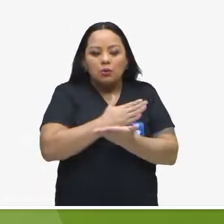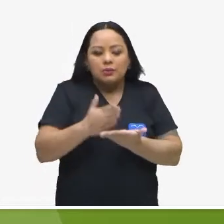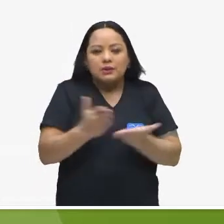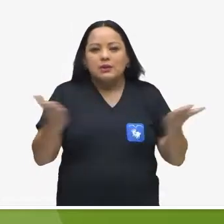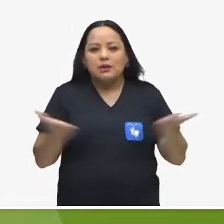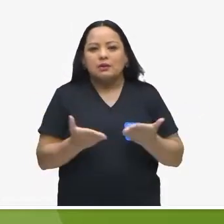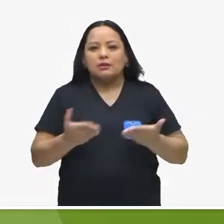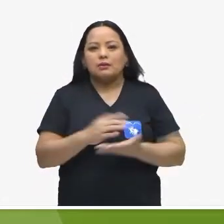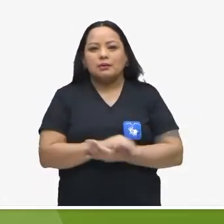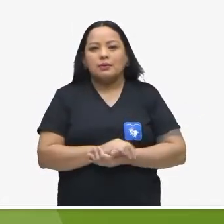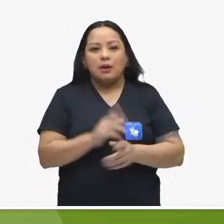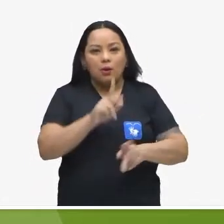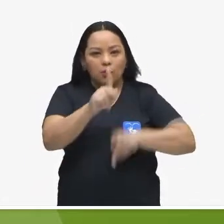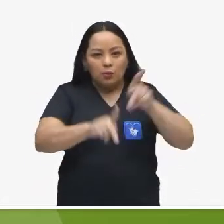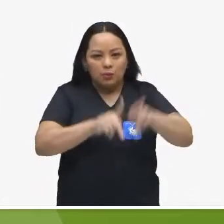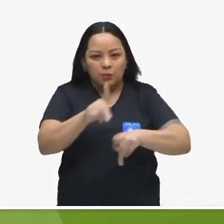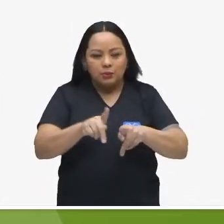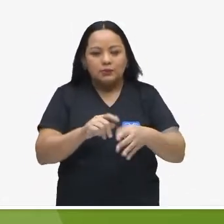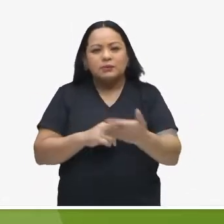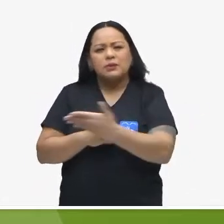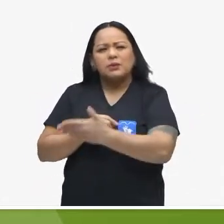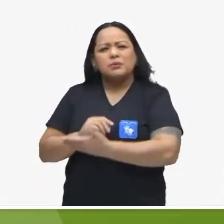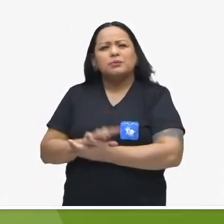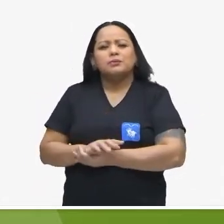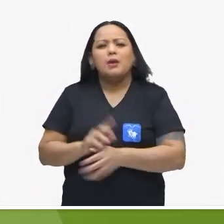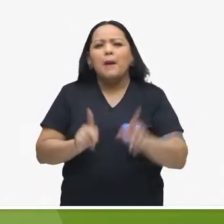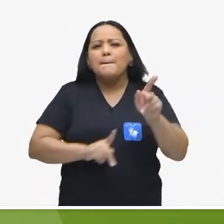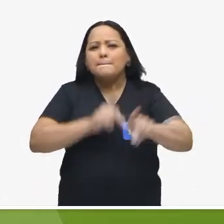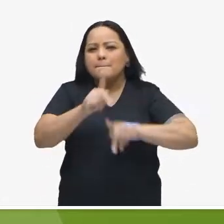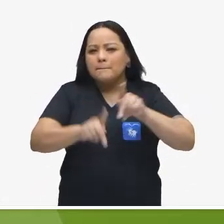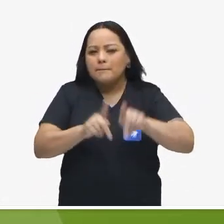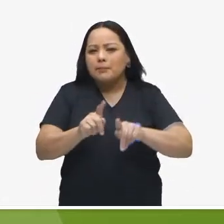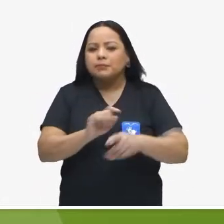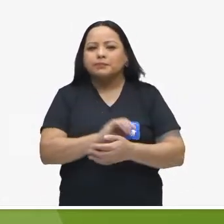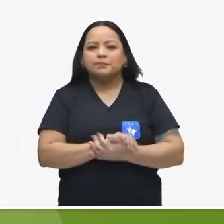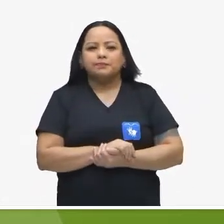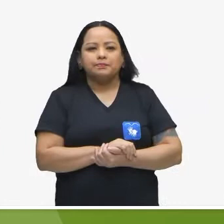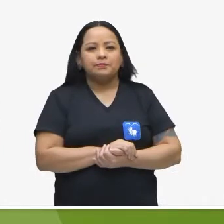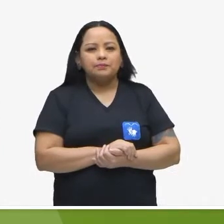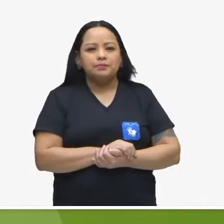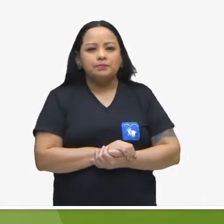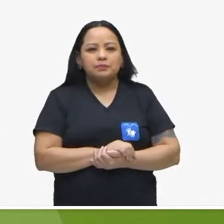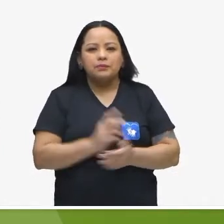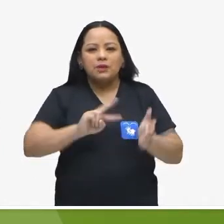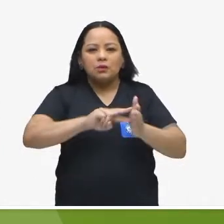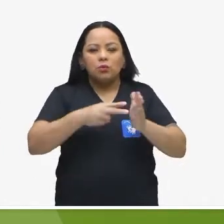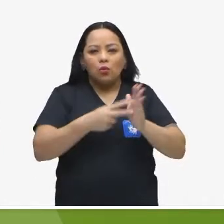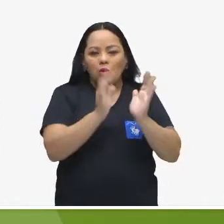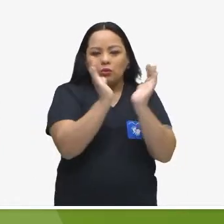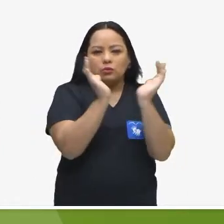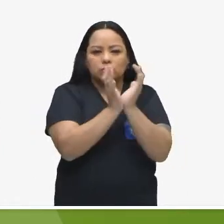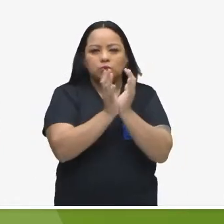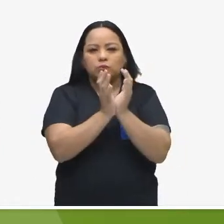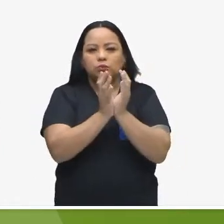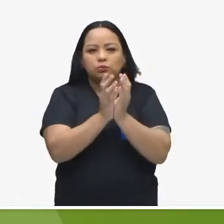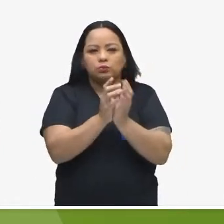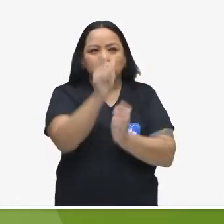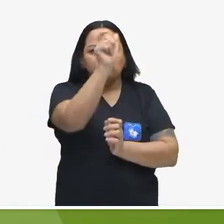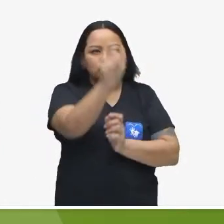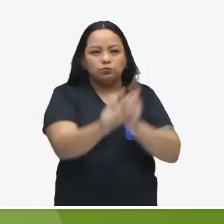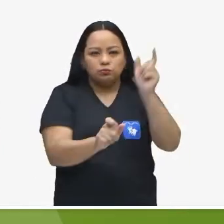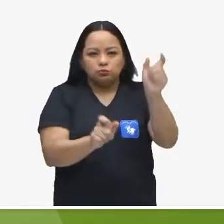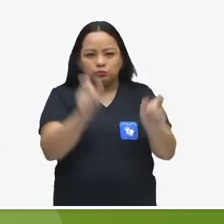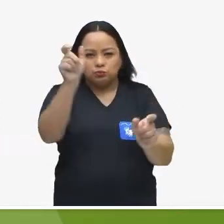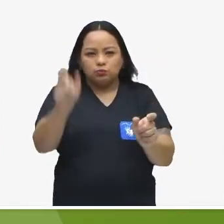a população. O que é população? População é o conjunto de indivíduos